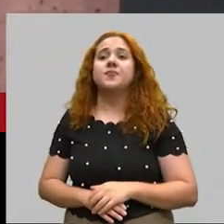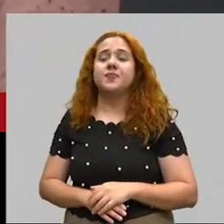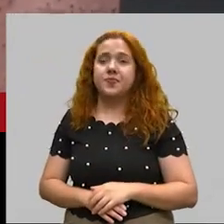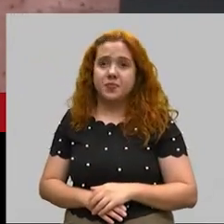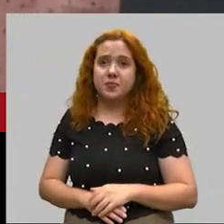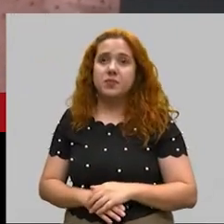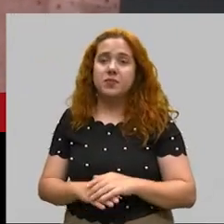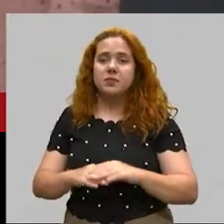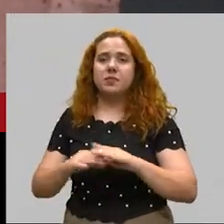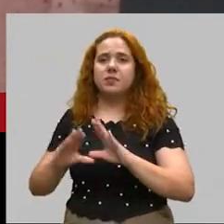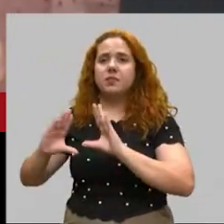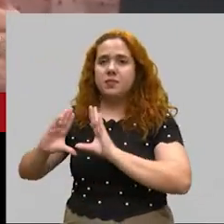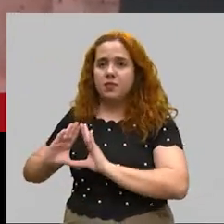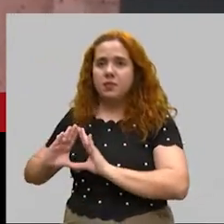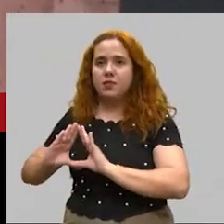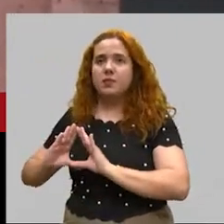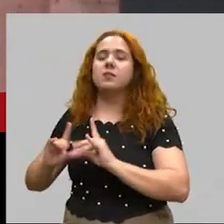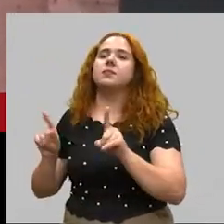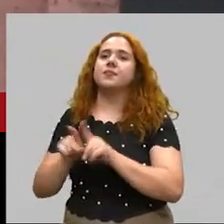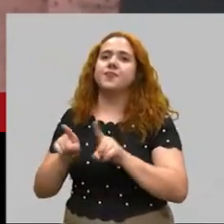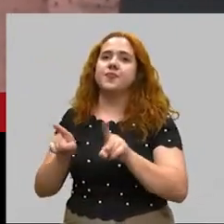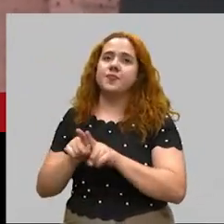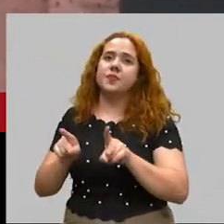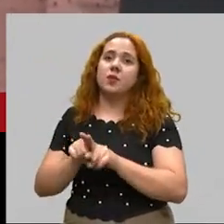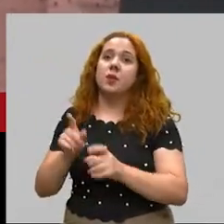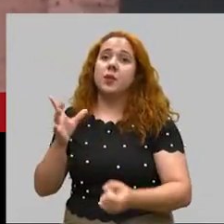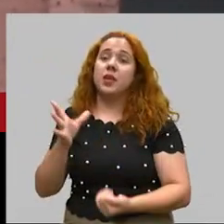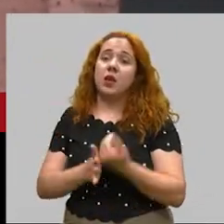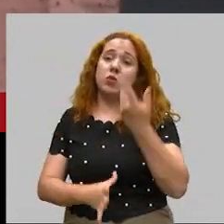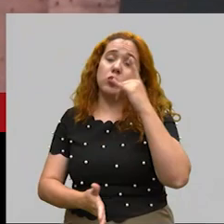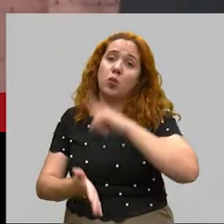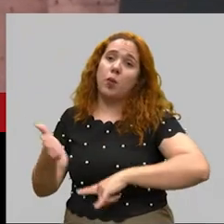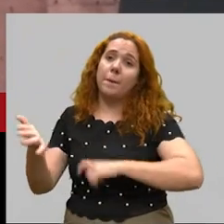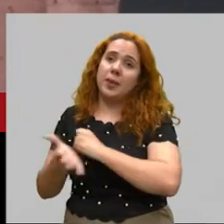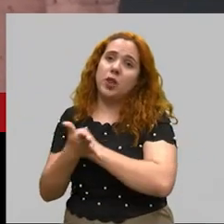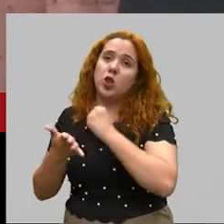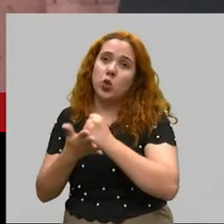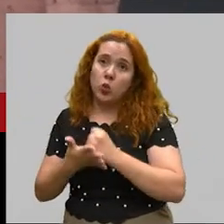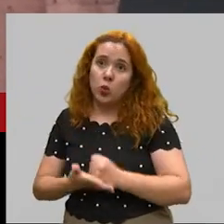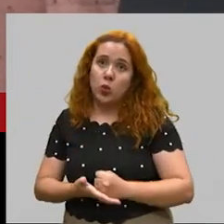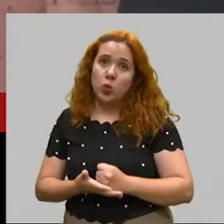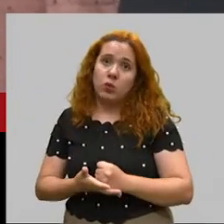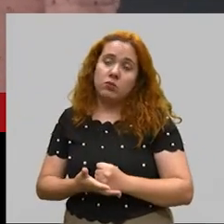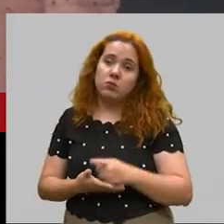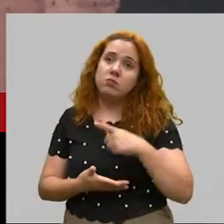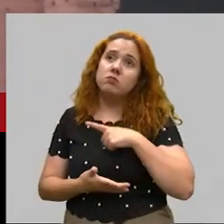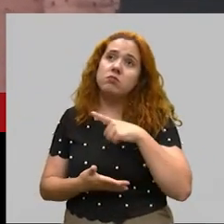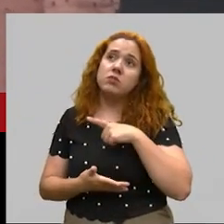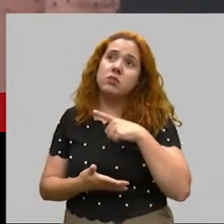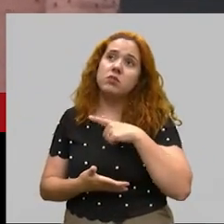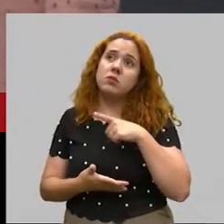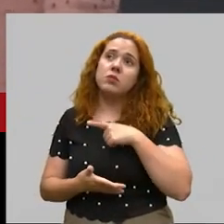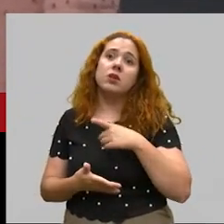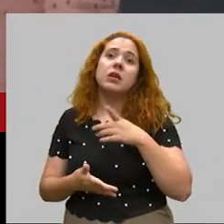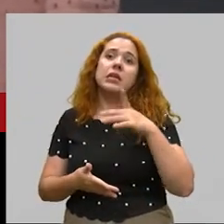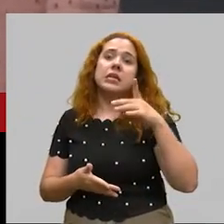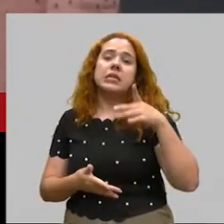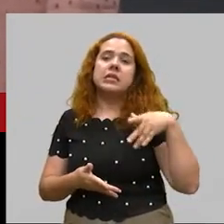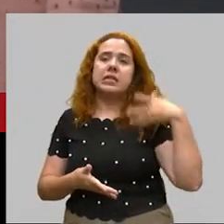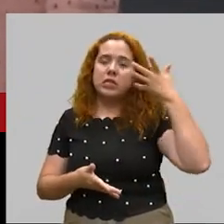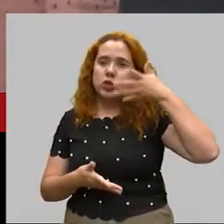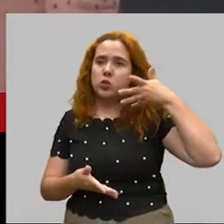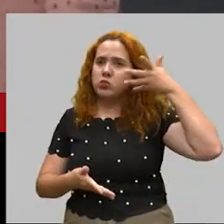assembleia legislativa nós vamos vamos produzir um documento desse debate público Então a gente tem um Marco do dessa discussão aqui na